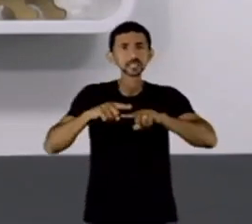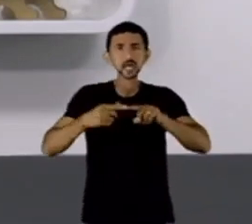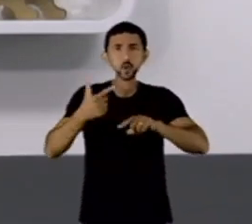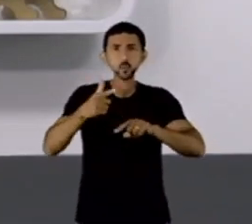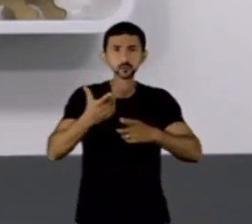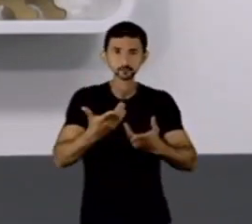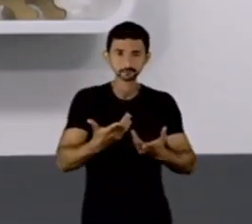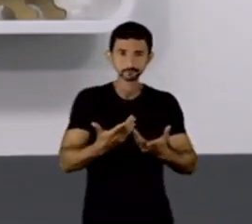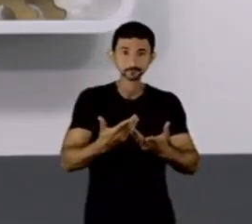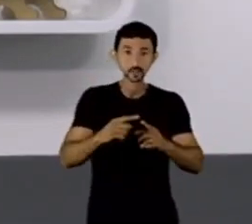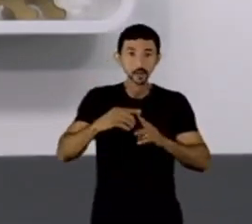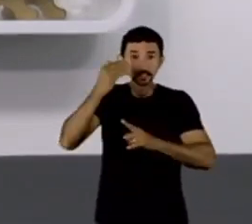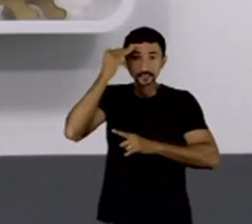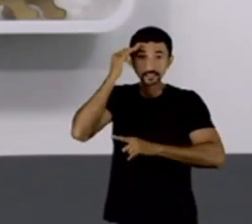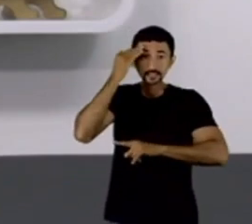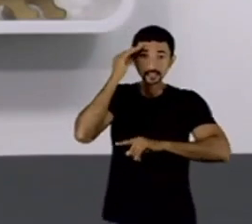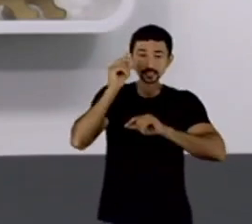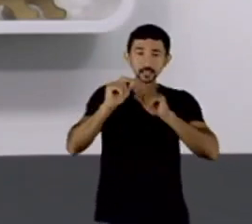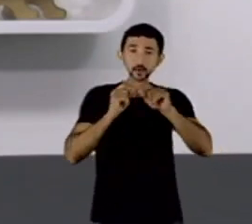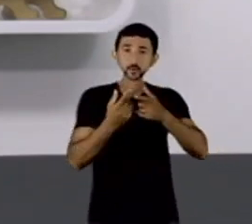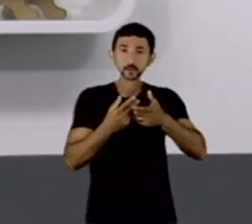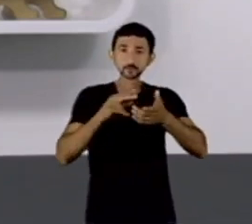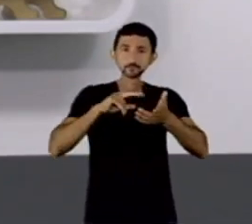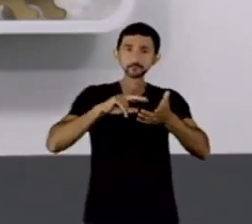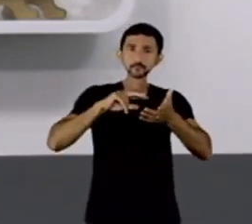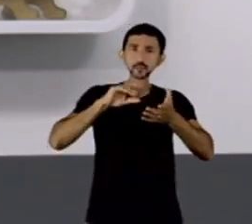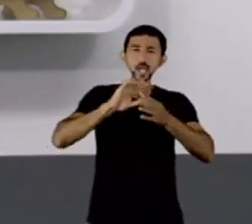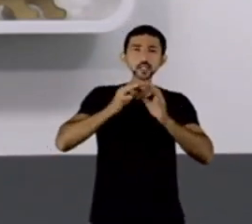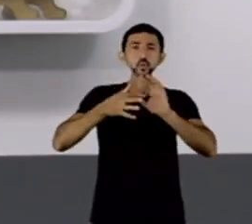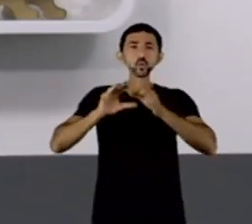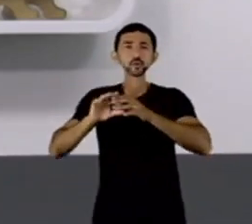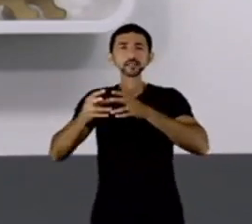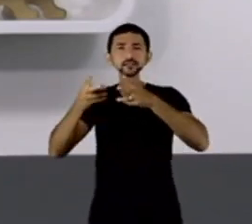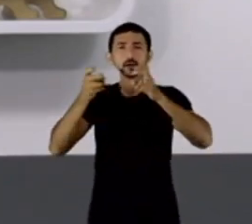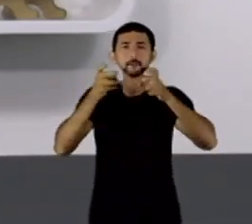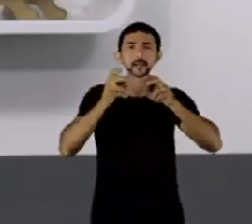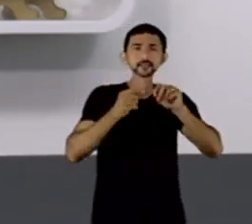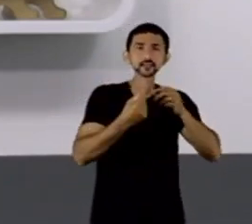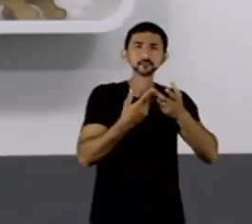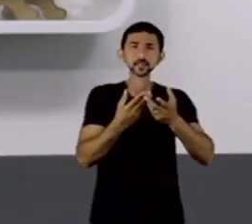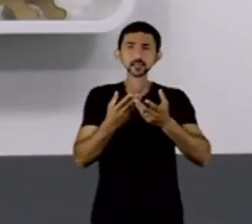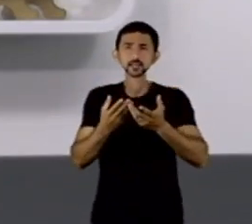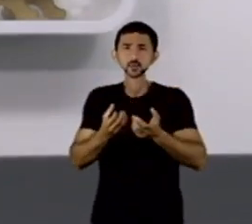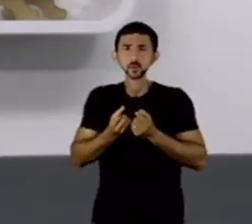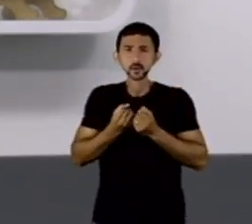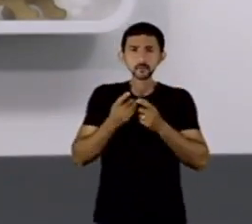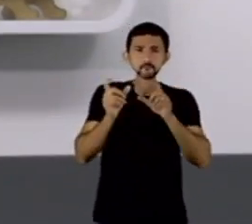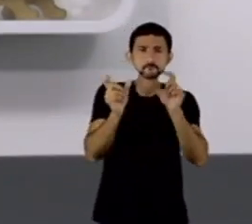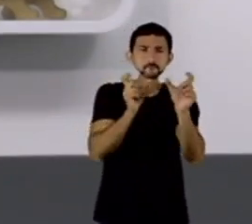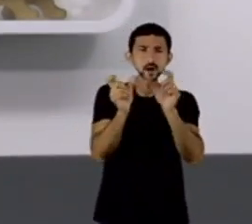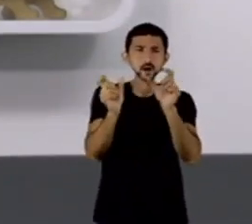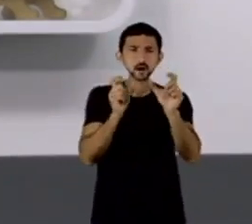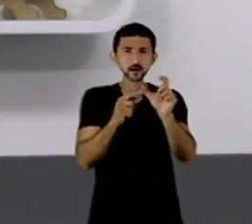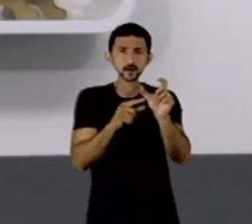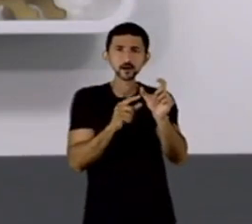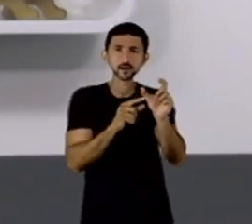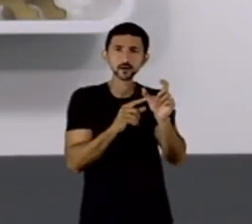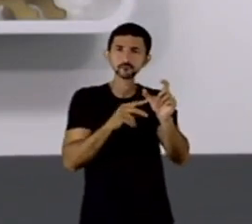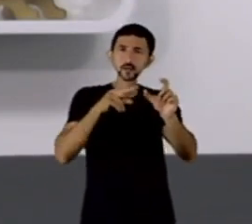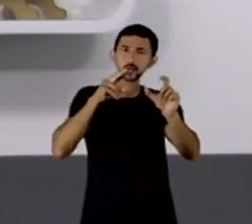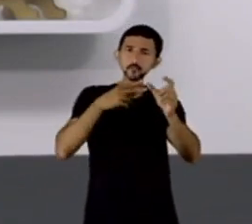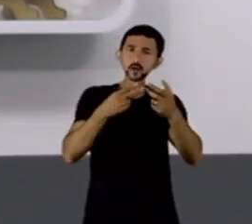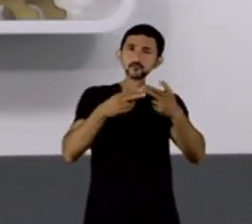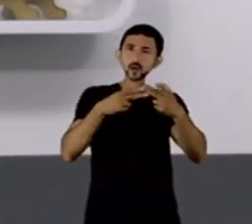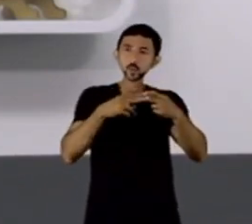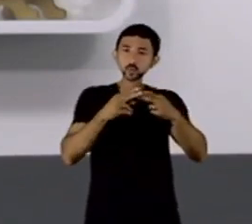nós compreendemos por quê. Nesse contexto, nós percebemos que a expressão ela foi usada para